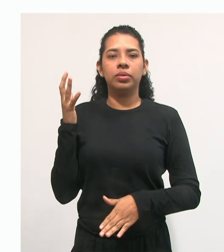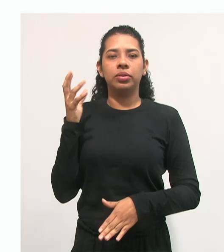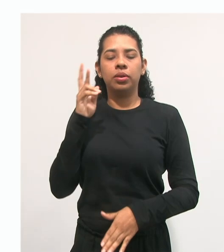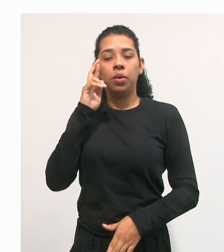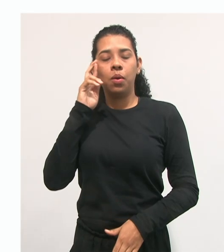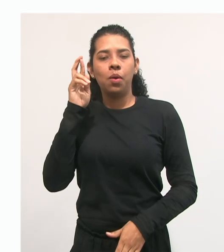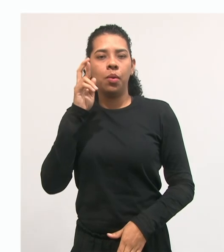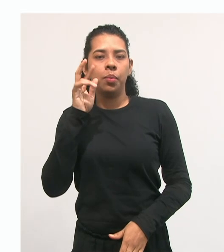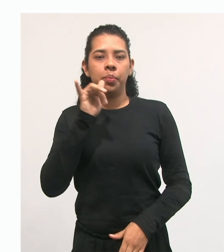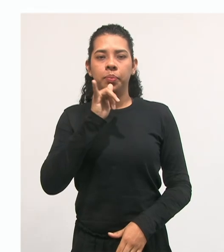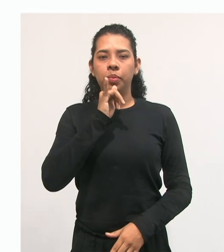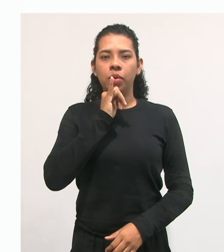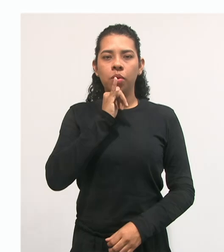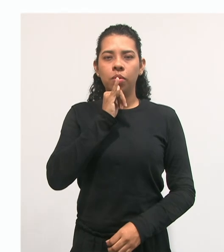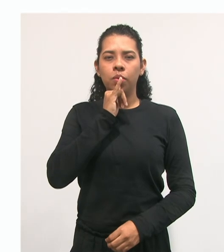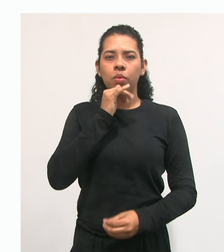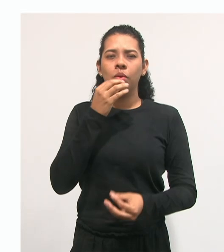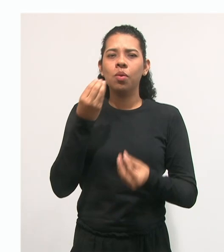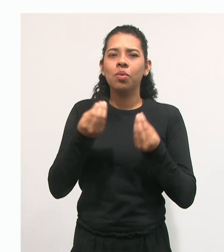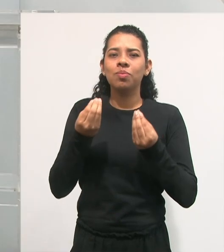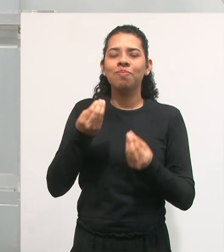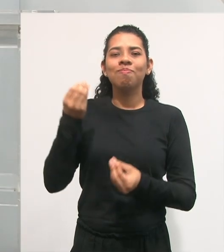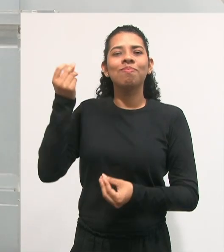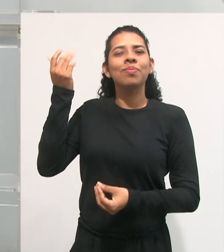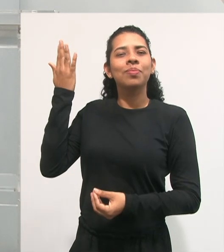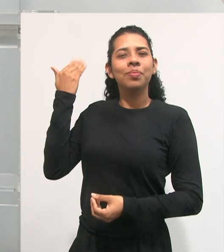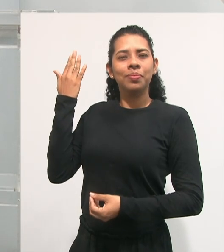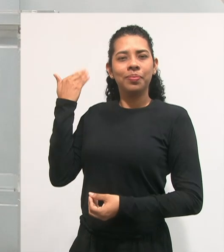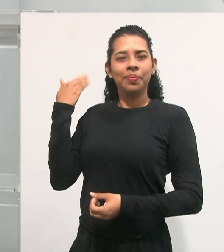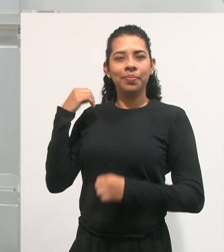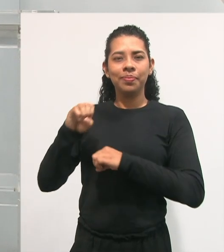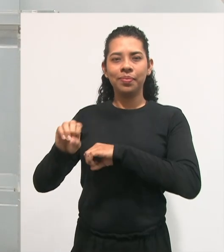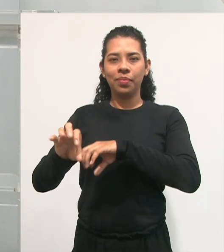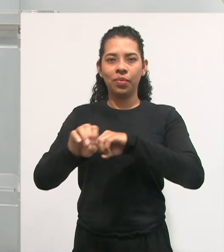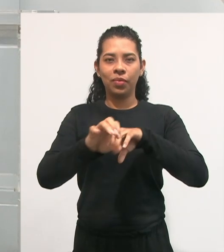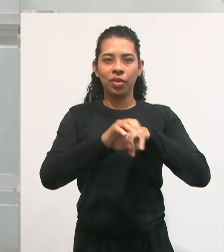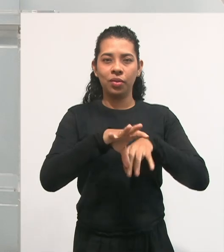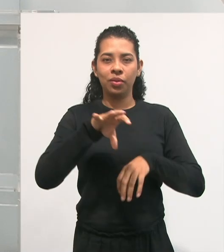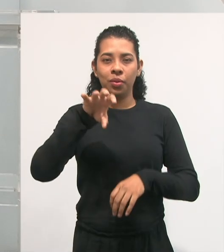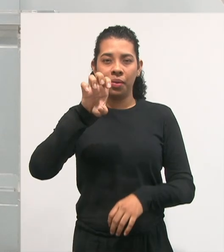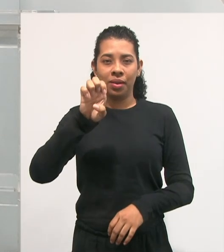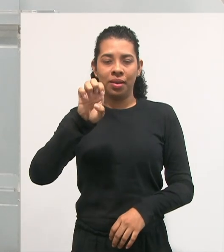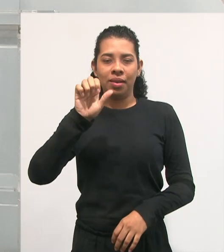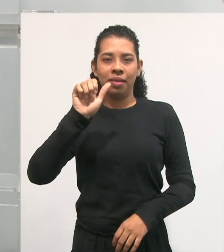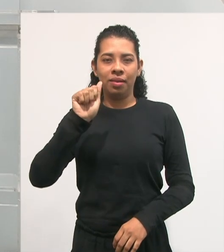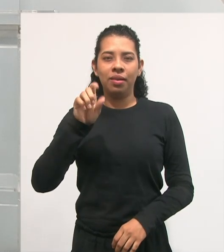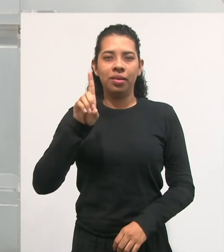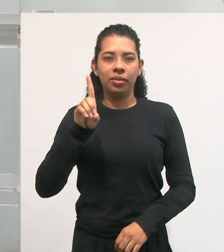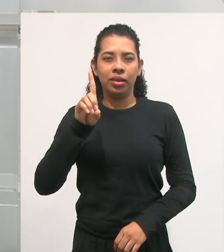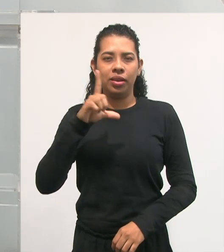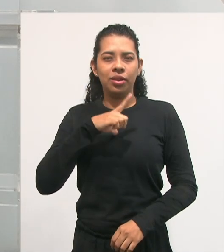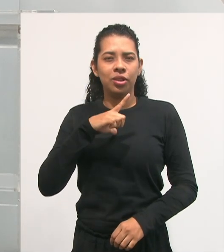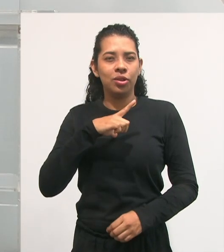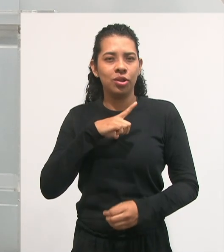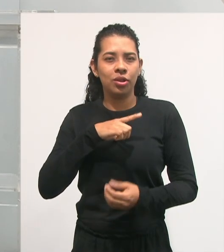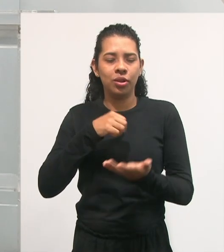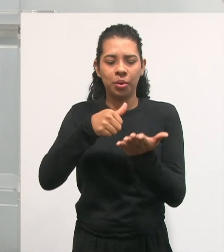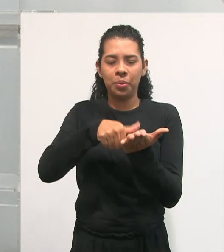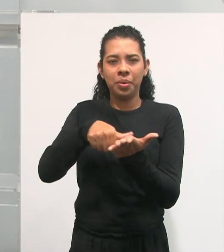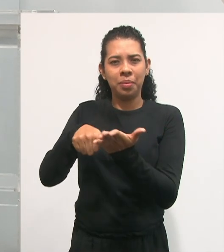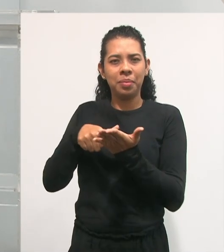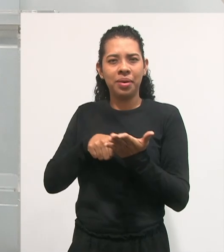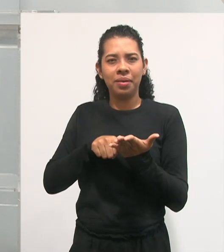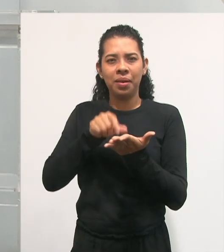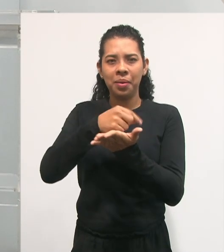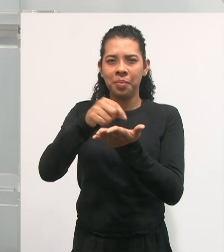por exemplo, como era, né, antes o ensino à distância, tinha o ensino por cartas, tinha o ensino também